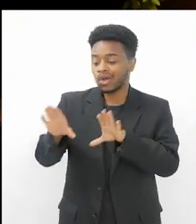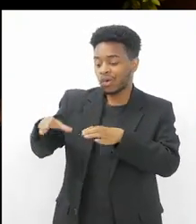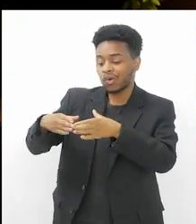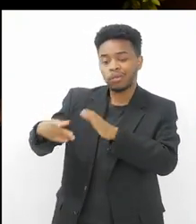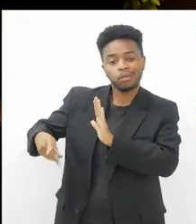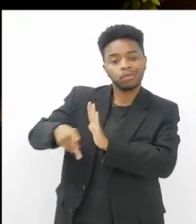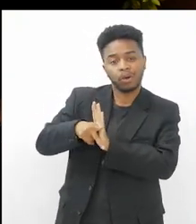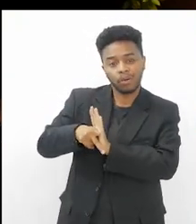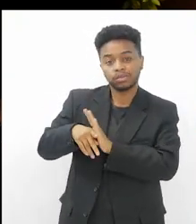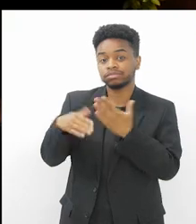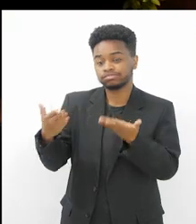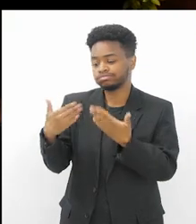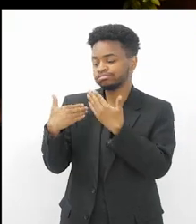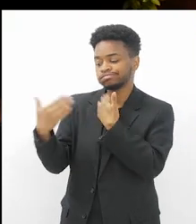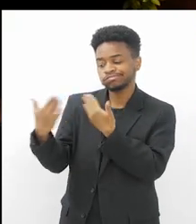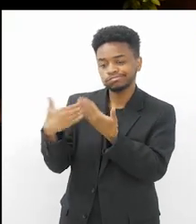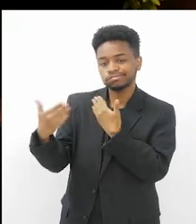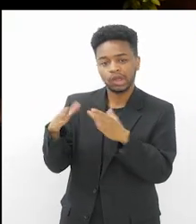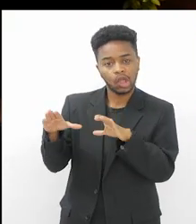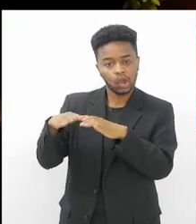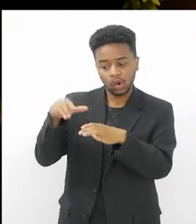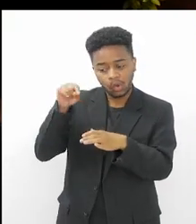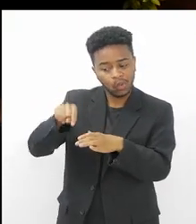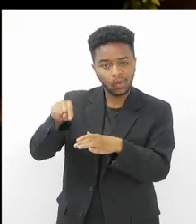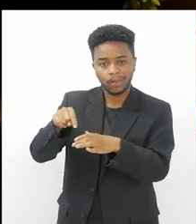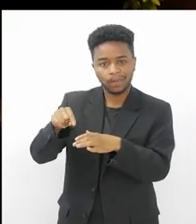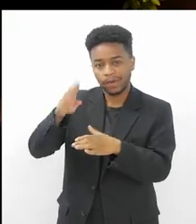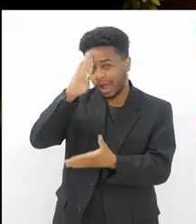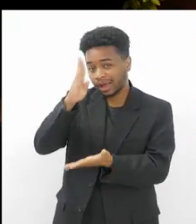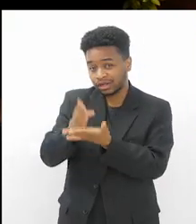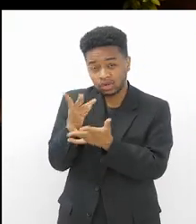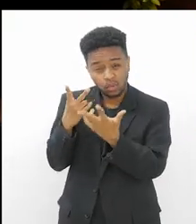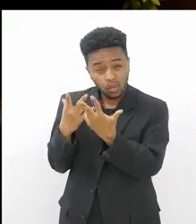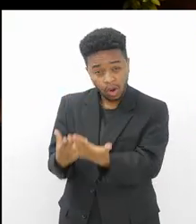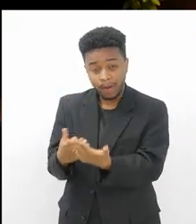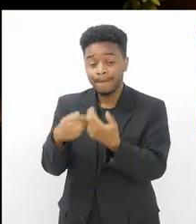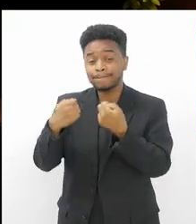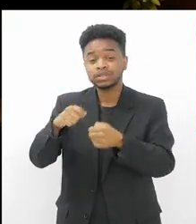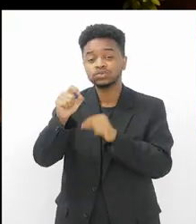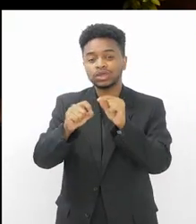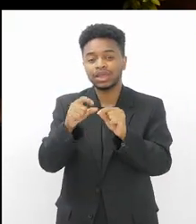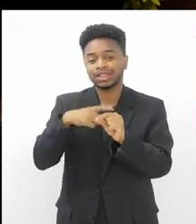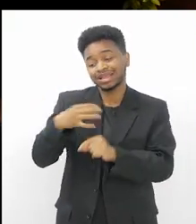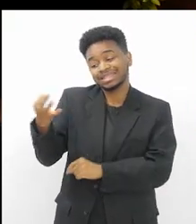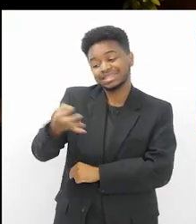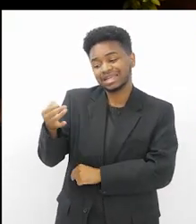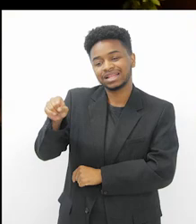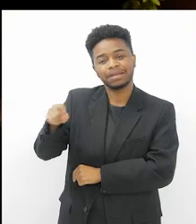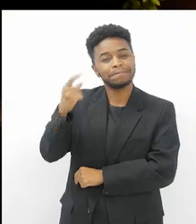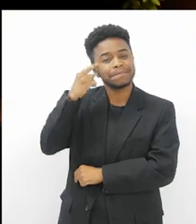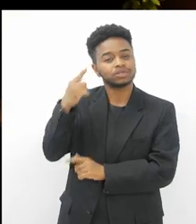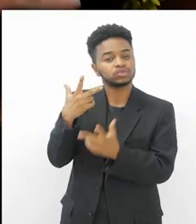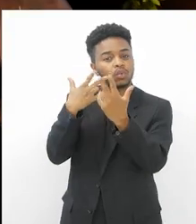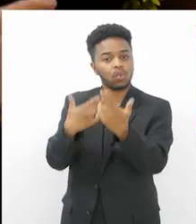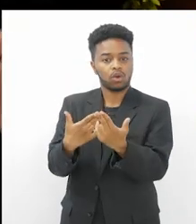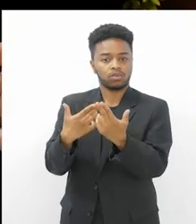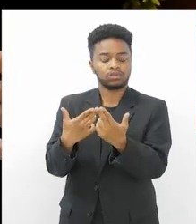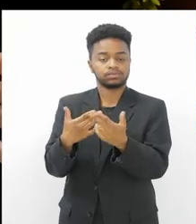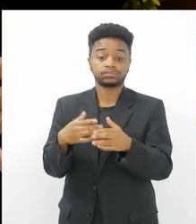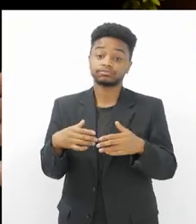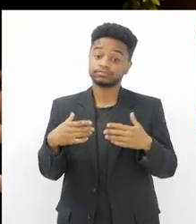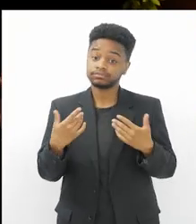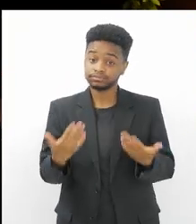própria bolha. Então, para falar com a bolha, é necessário que você tenha certeza que aquela pessoa pensa igual a